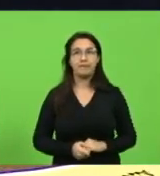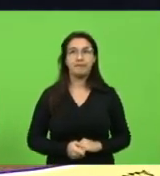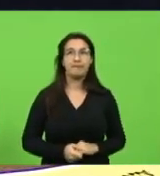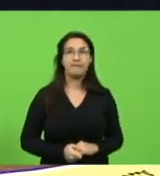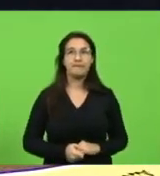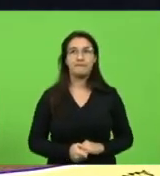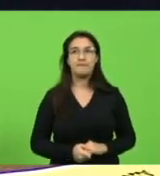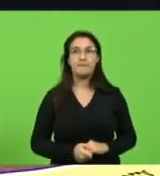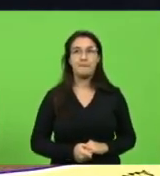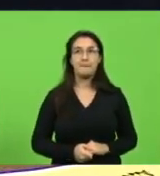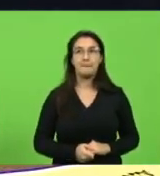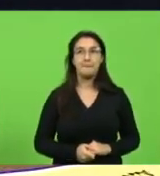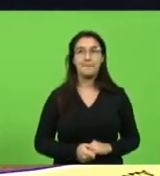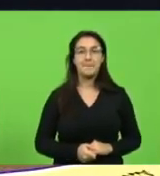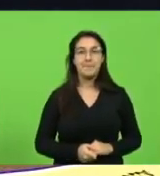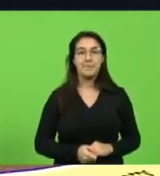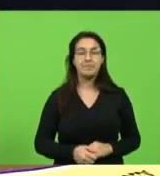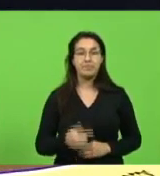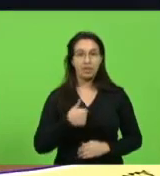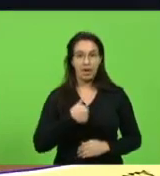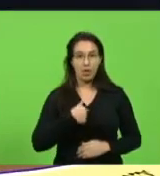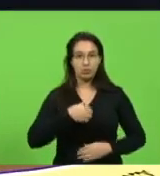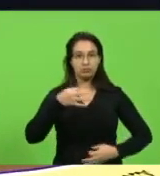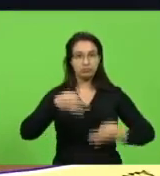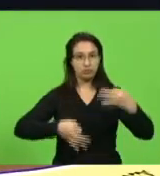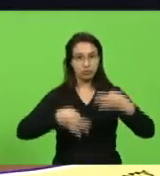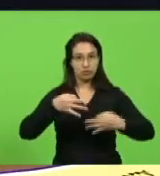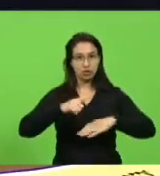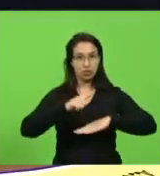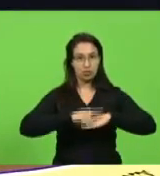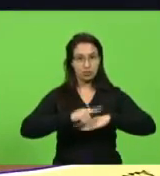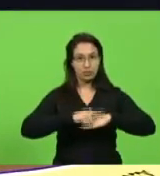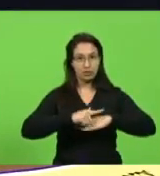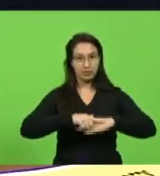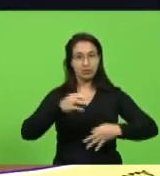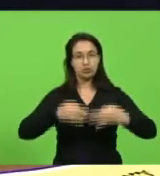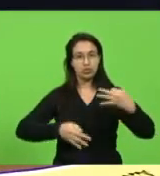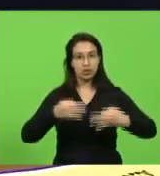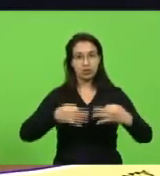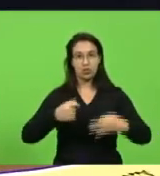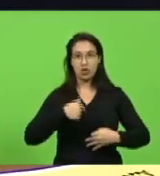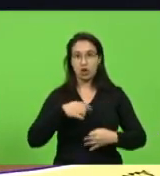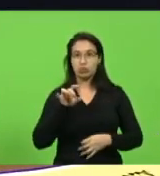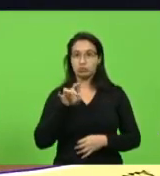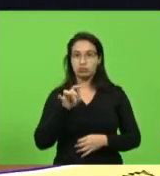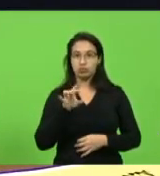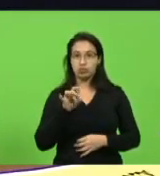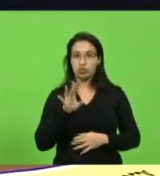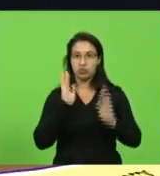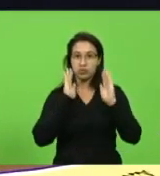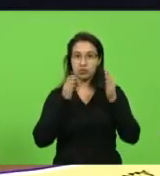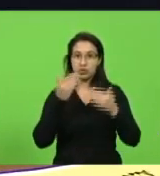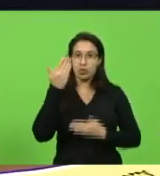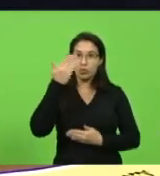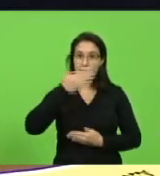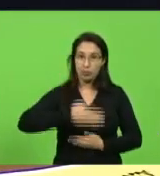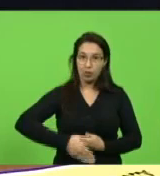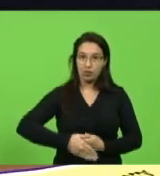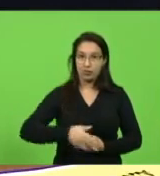Eu, como julgador, nesse momento, vou me ater às provas e à verdade